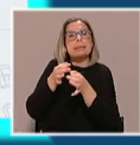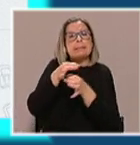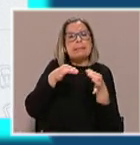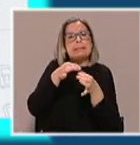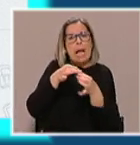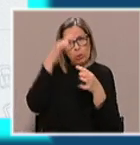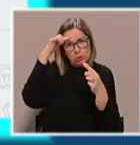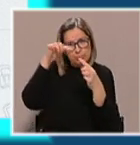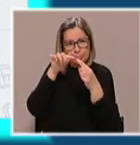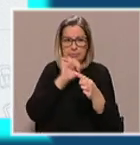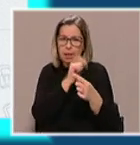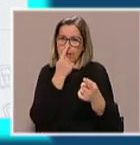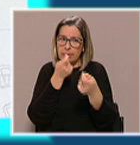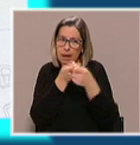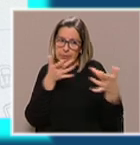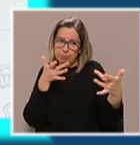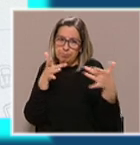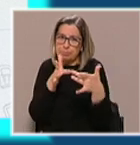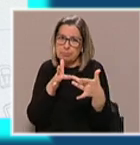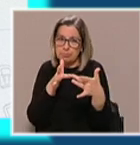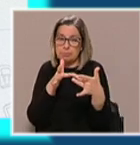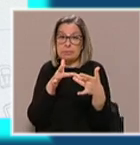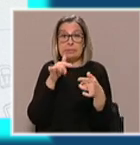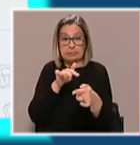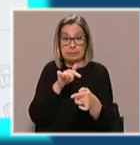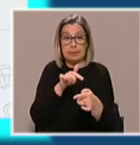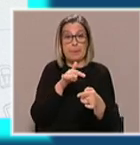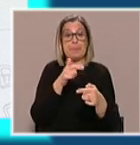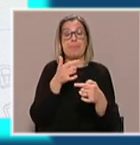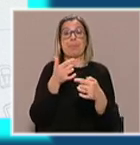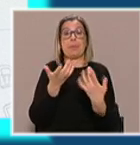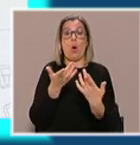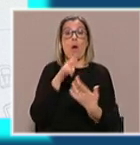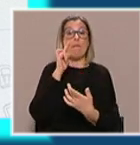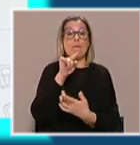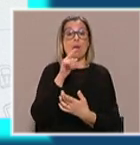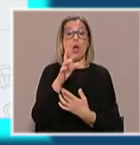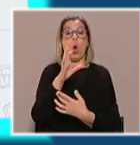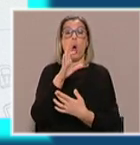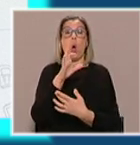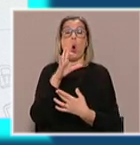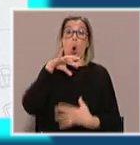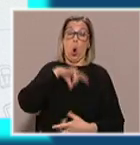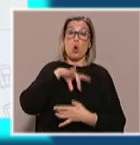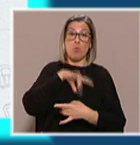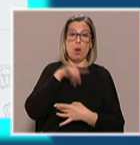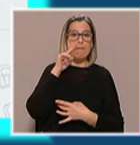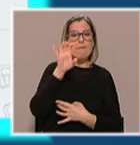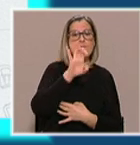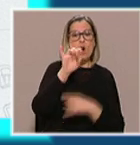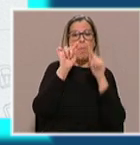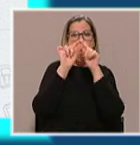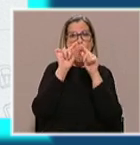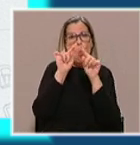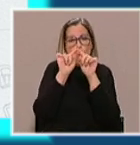atendermos a esta imagem, conseguimos perceber que a hormona, com a representação de um quadrado, quando atinge uma